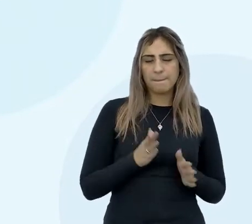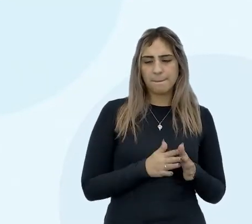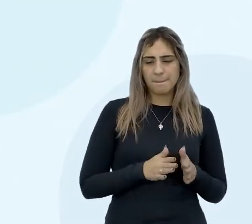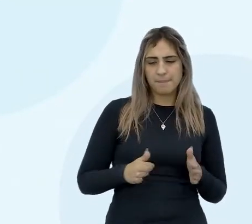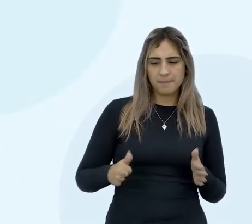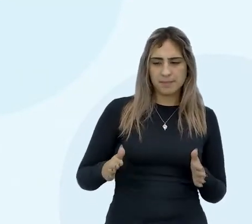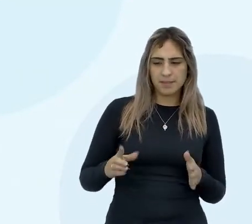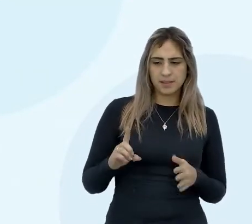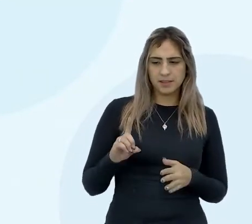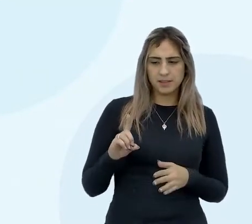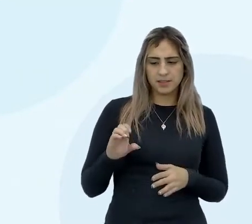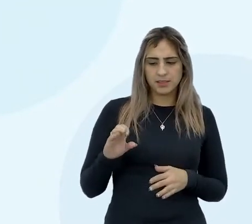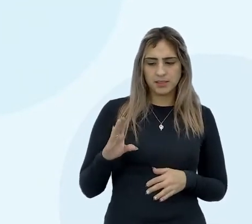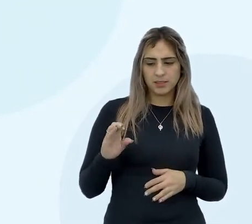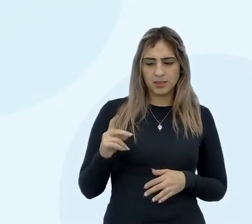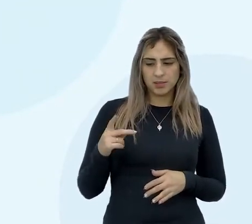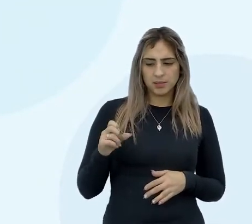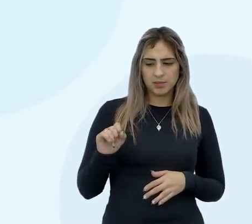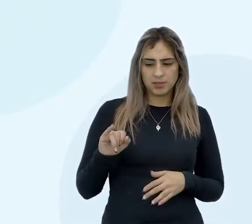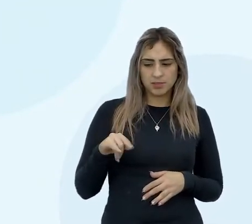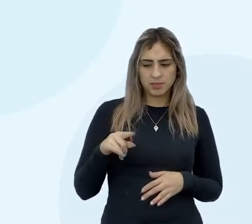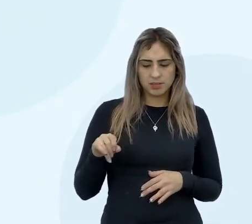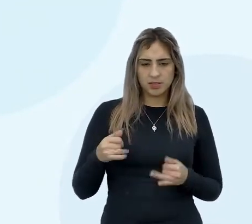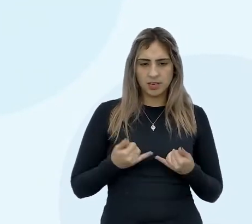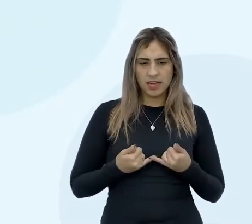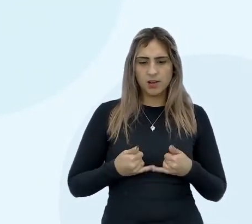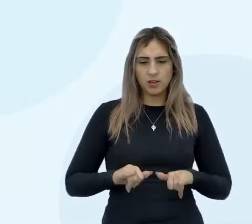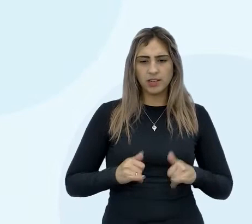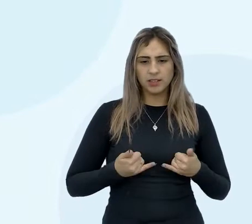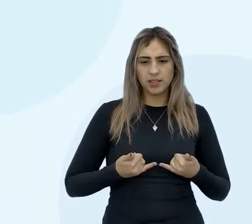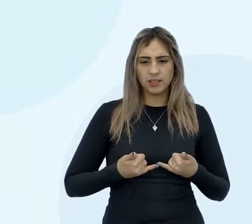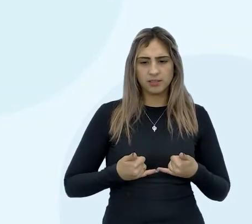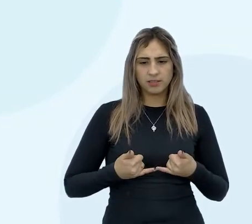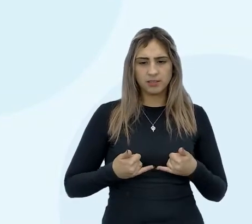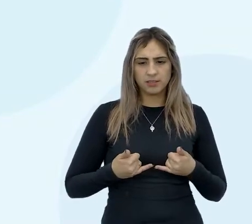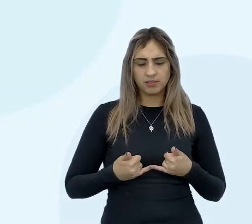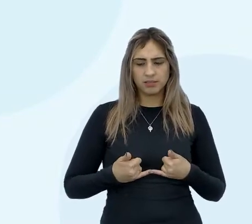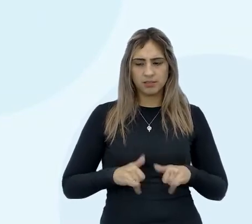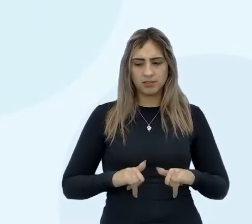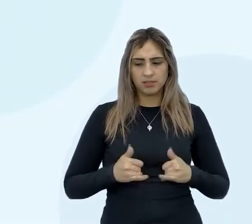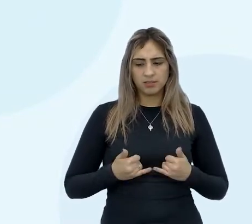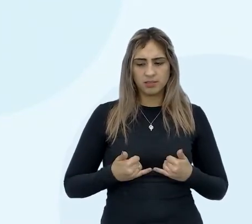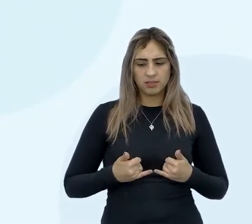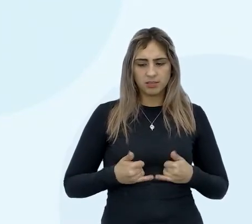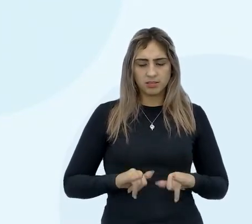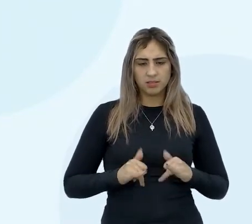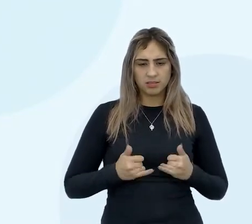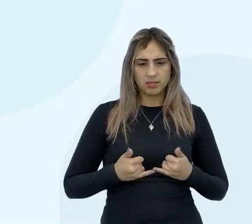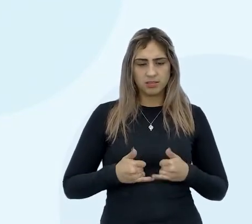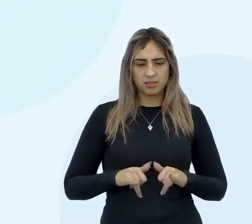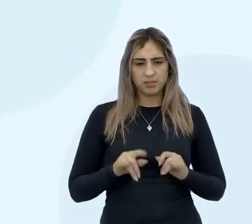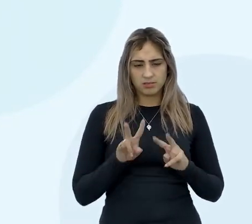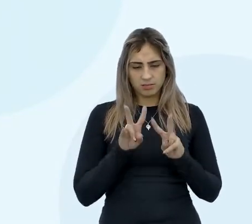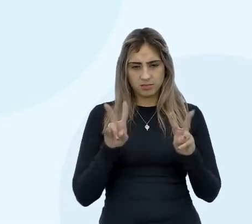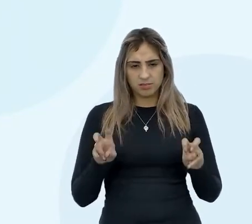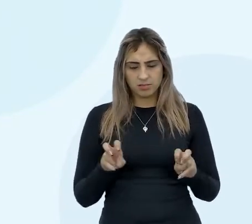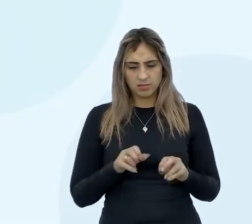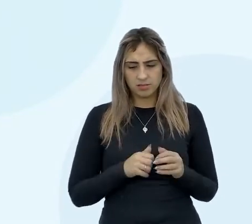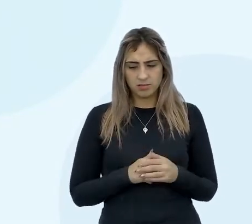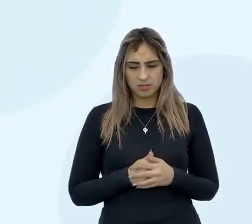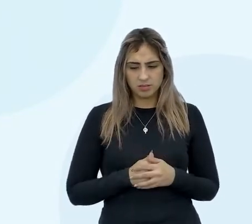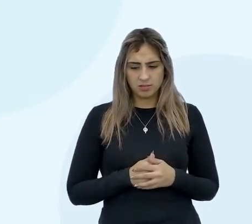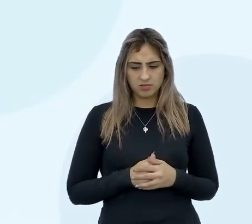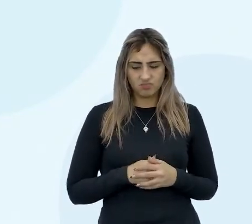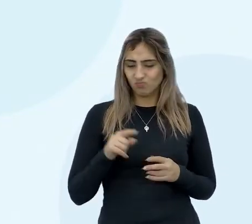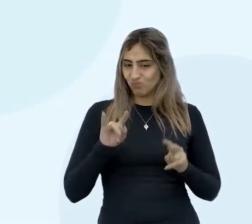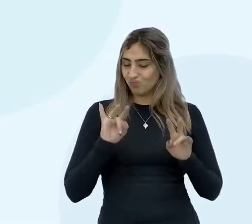de compostagem. Pode ser também esse daí, tá certo? Pode ser muito bem esse daí, mas não é